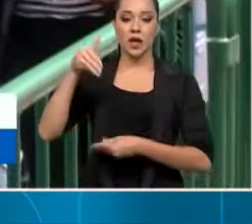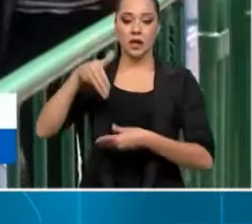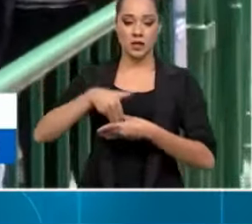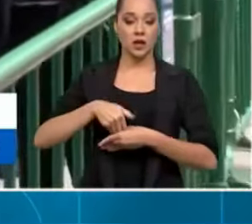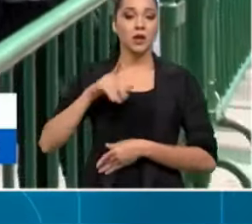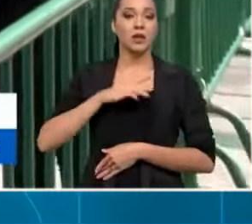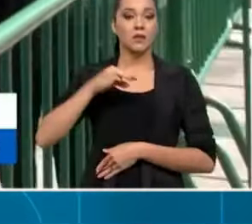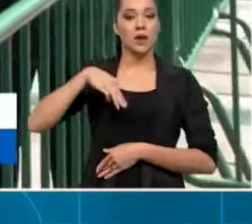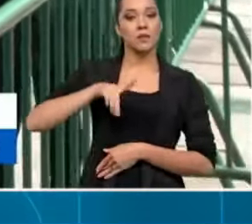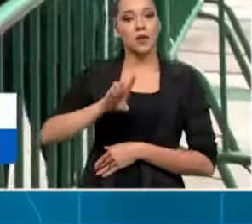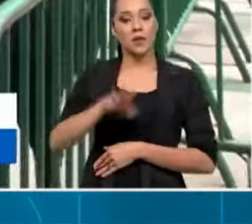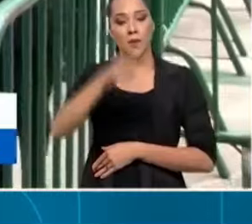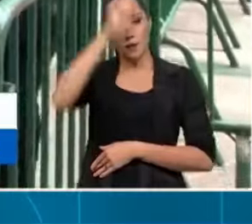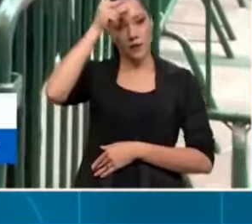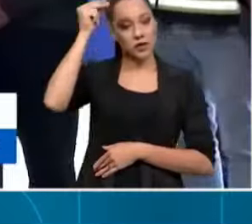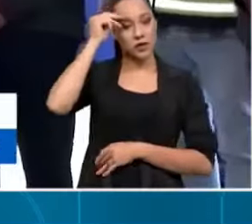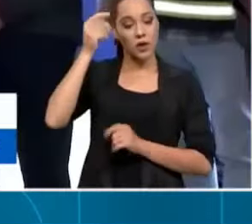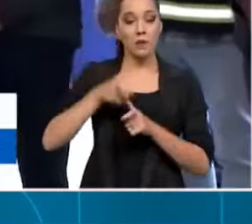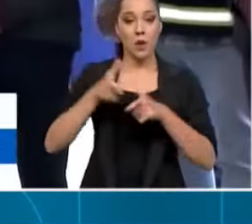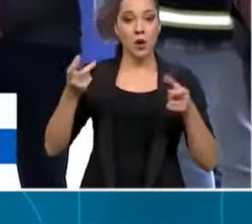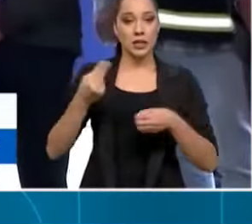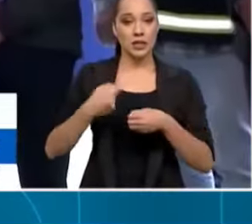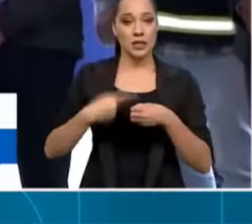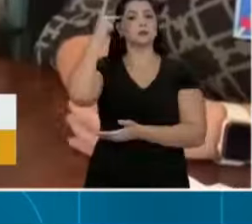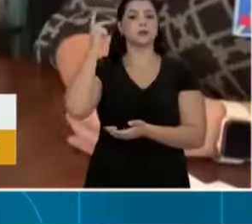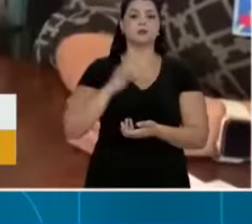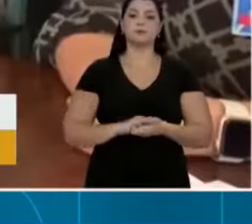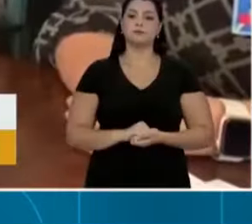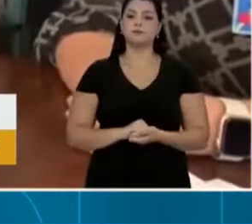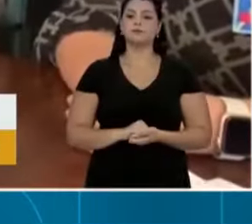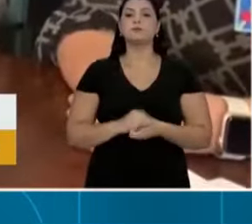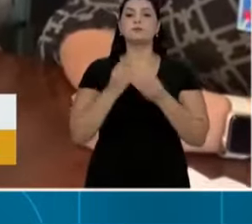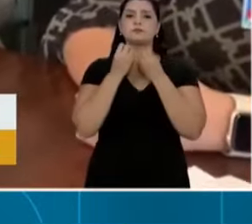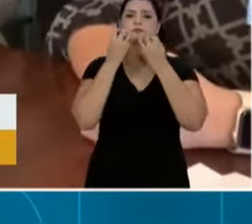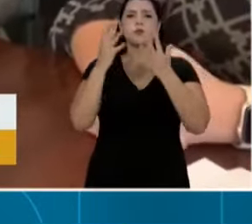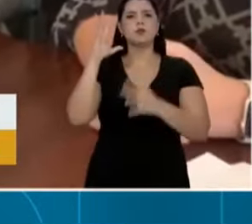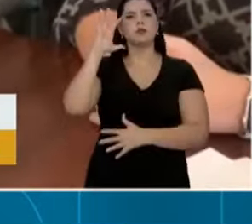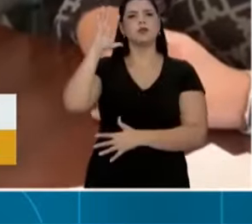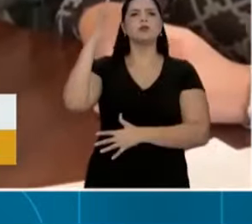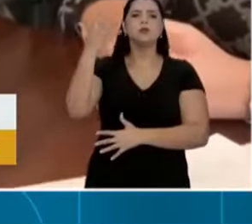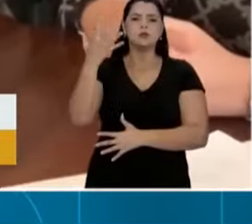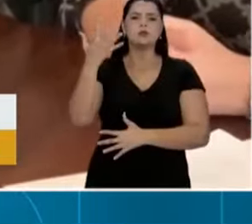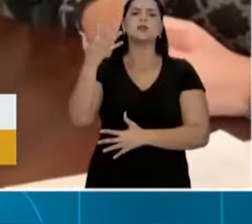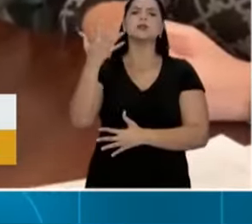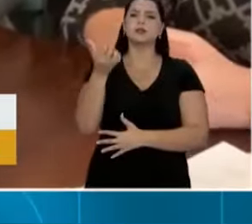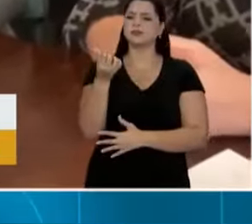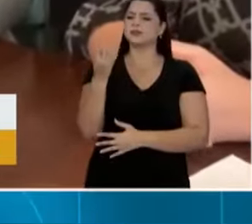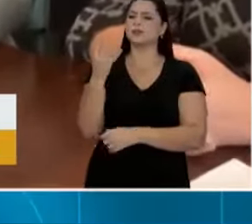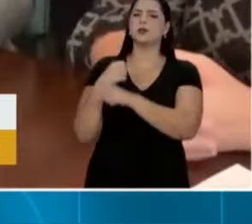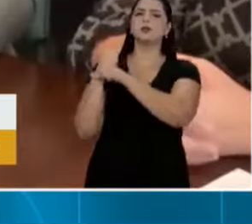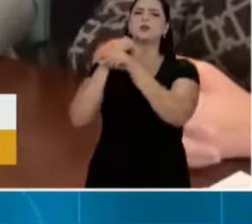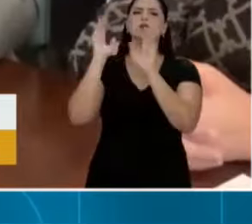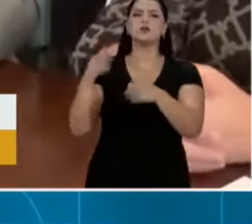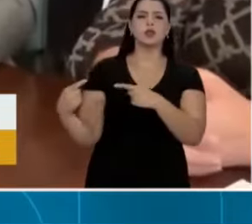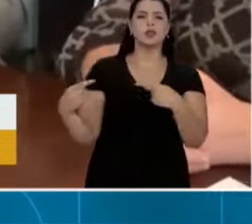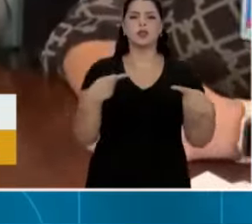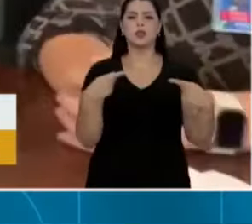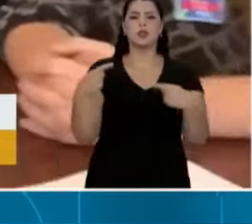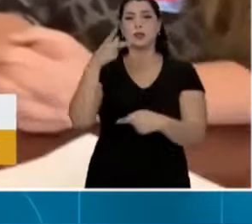100% Cidades, contratada, pesquisa também com recursos próprios, sábado, dia